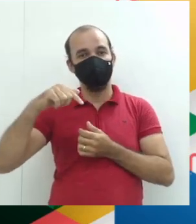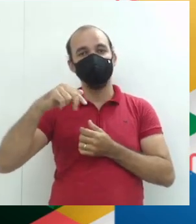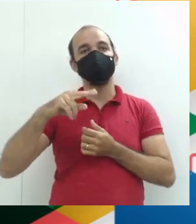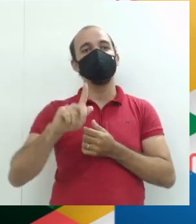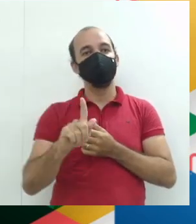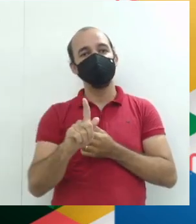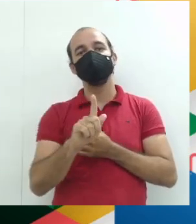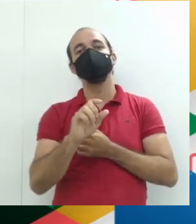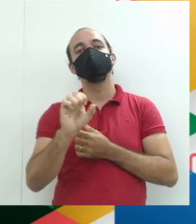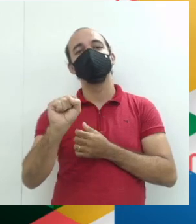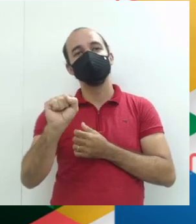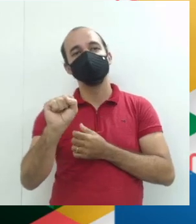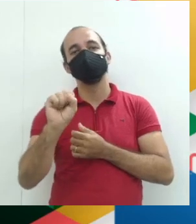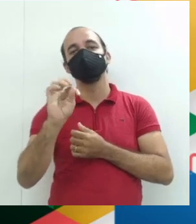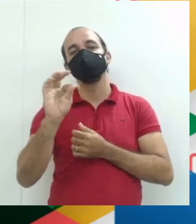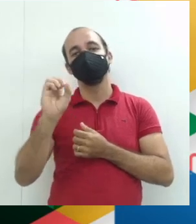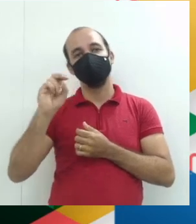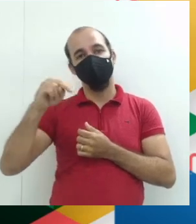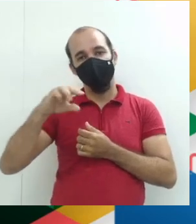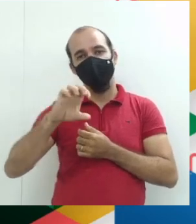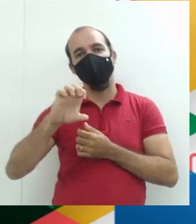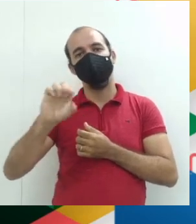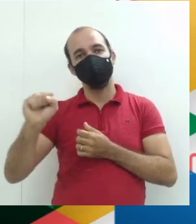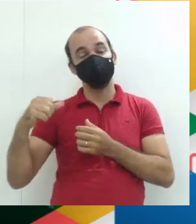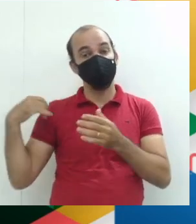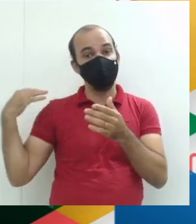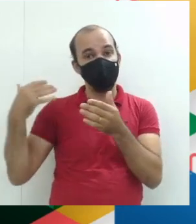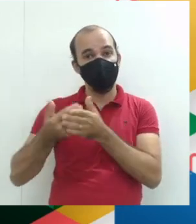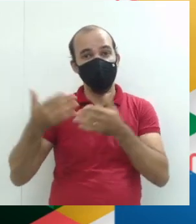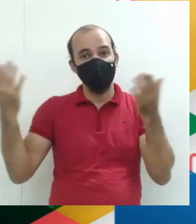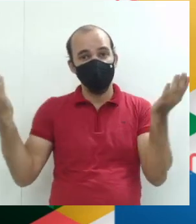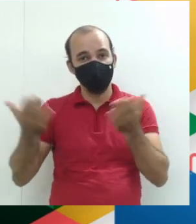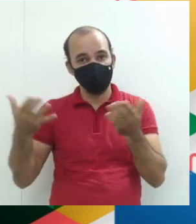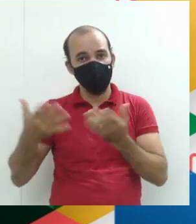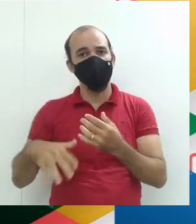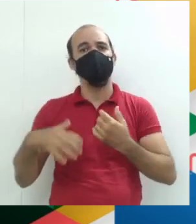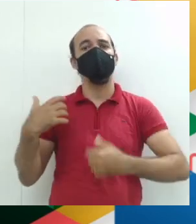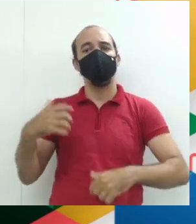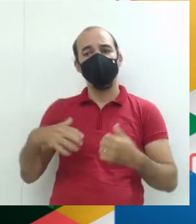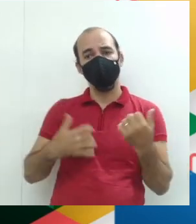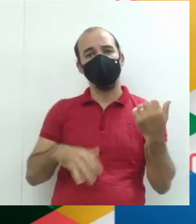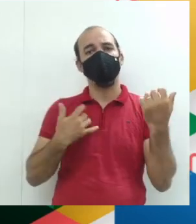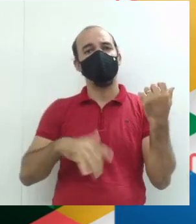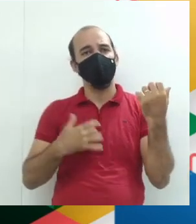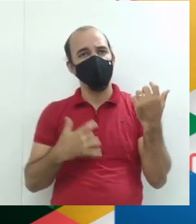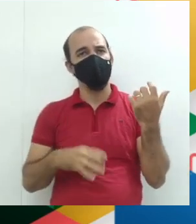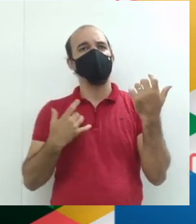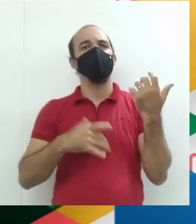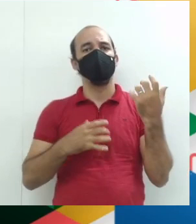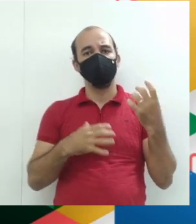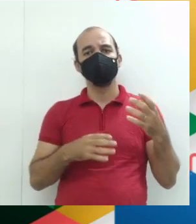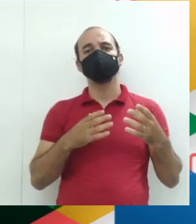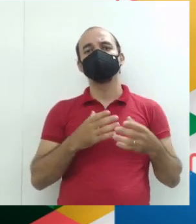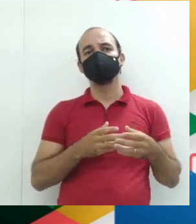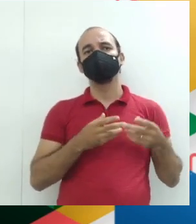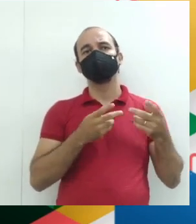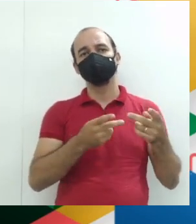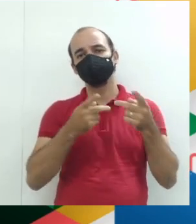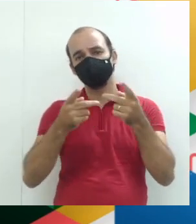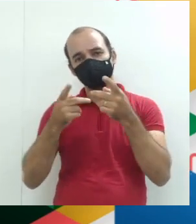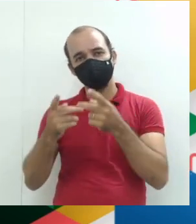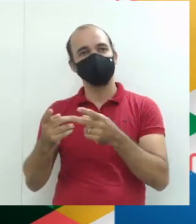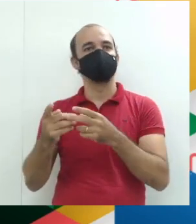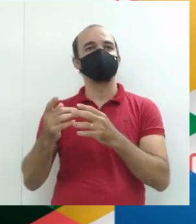sua formação, ainda hoje lança músicas, faz sucesso, faz turnê, né, e que tem como